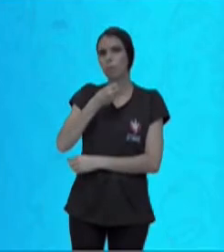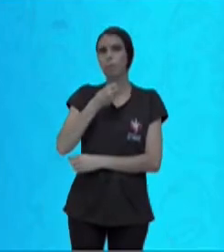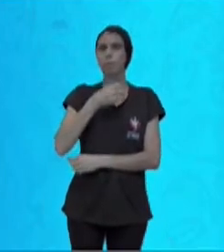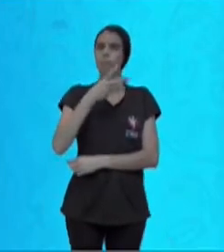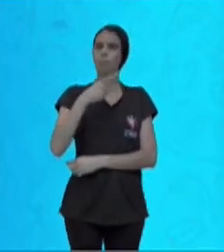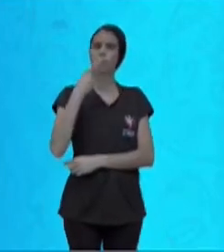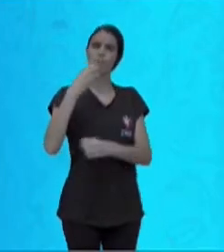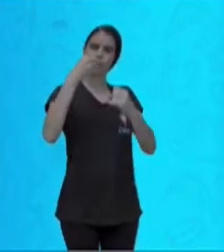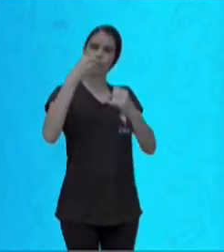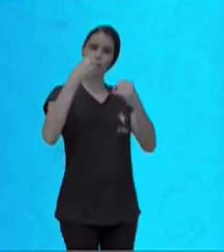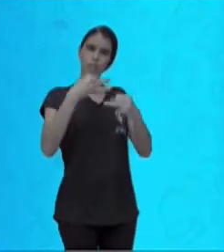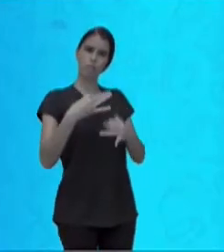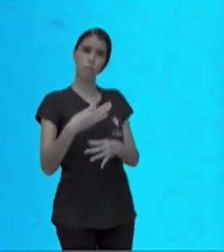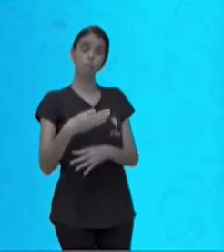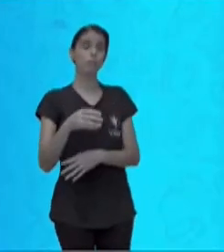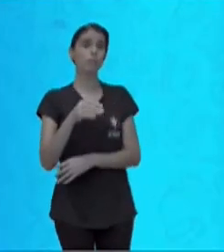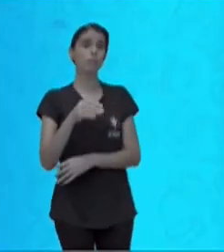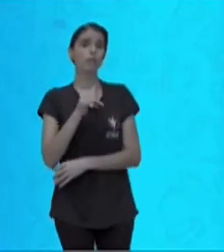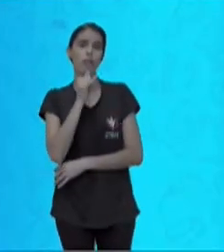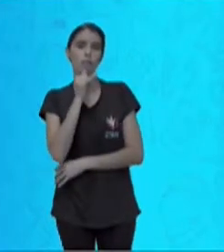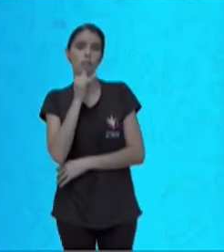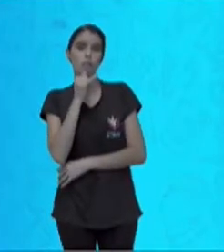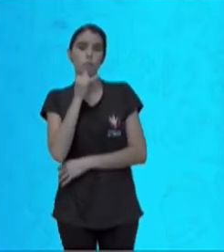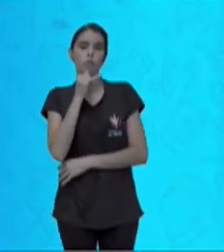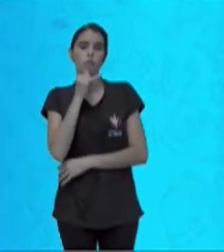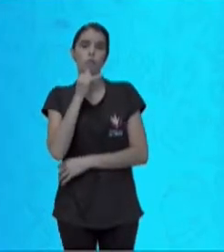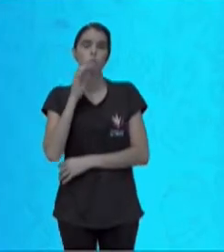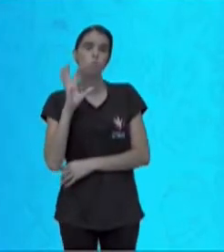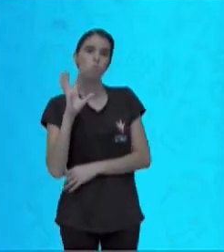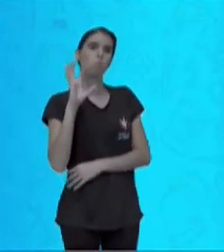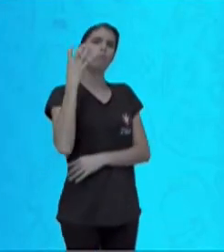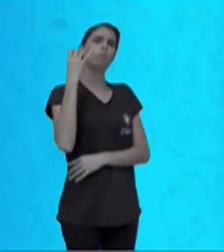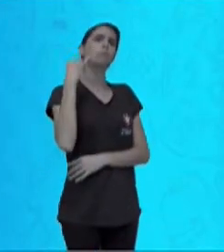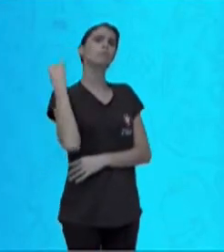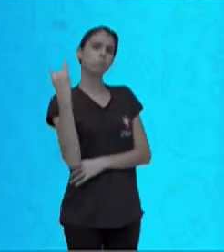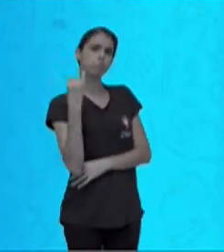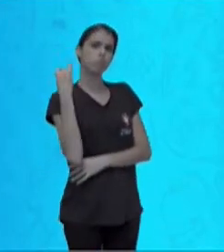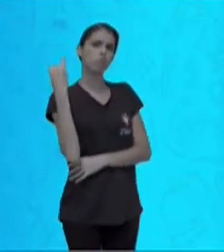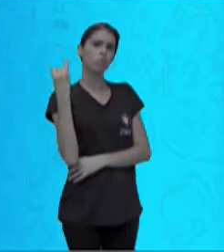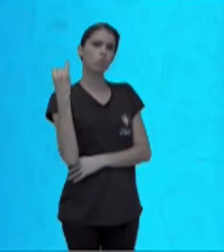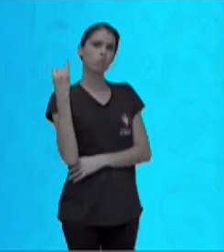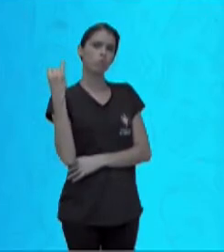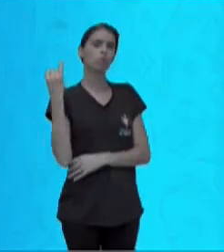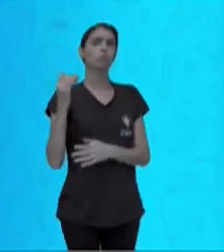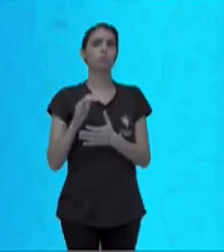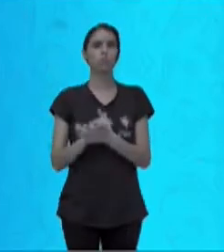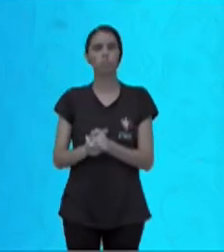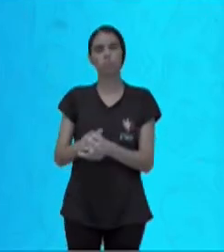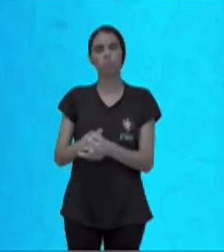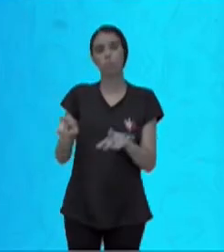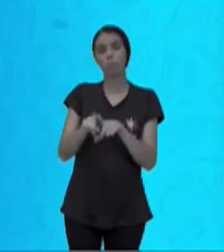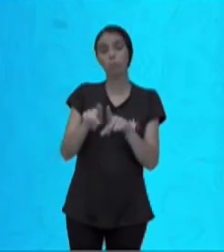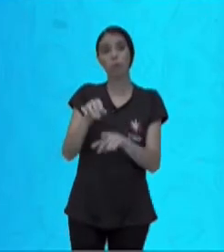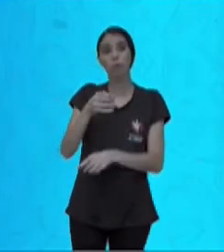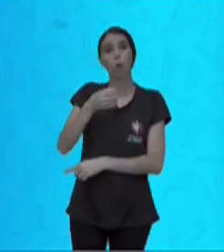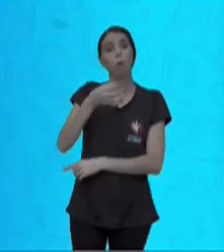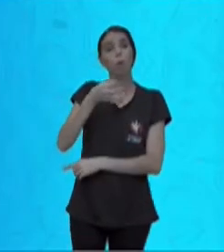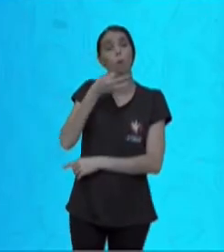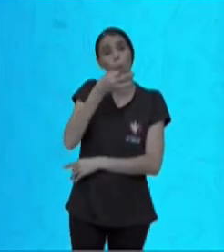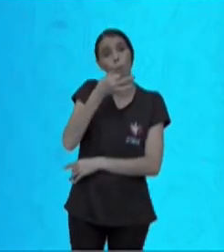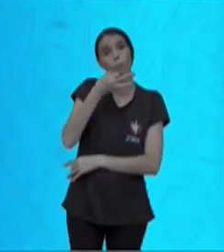até expor conhecimentos especializados ou uma opinião sobre um tema, fazer um relato